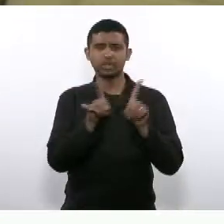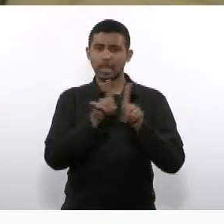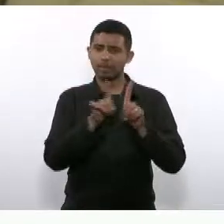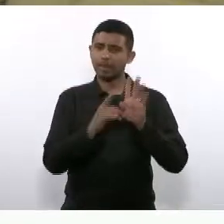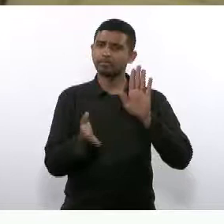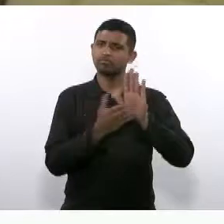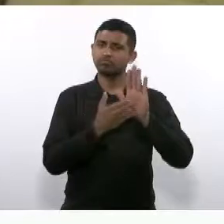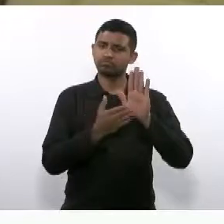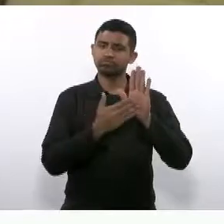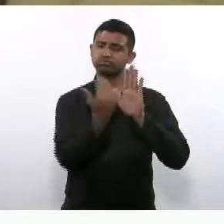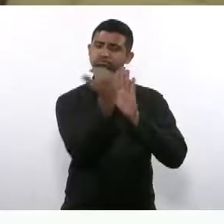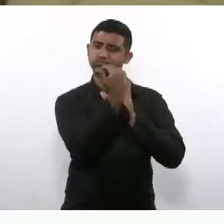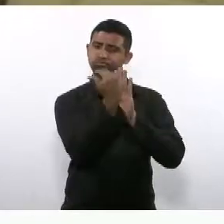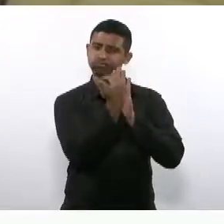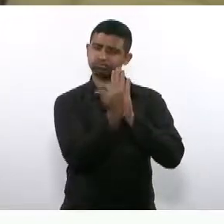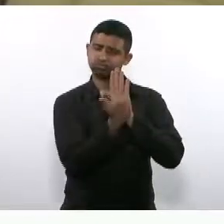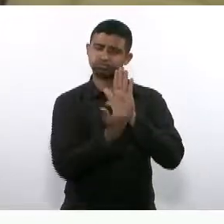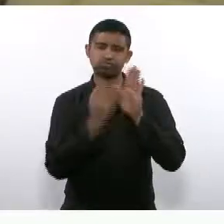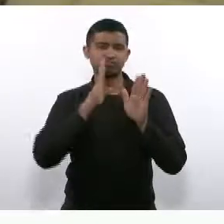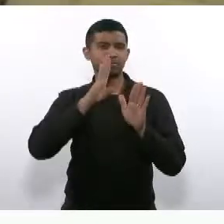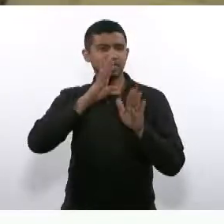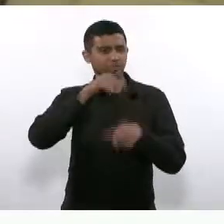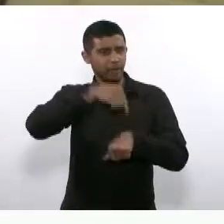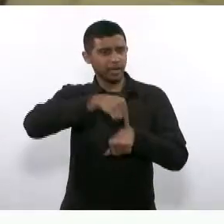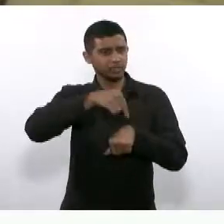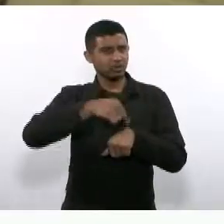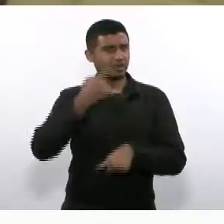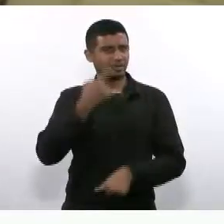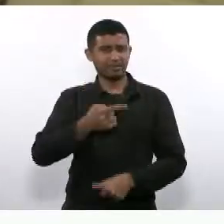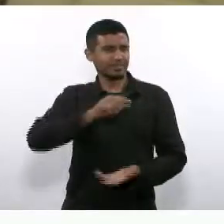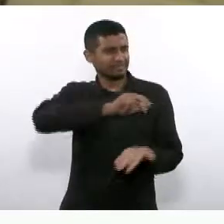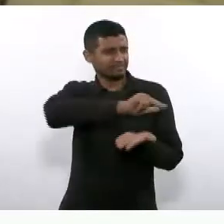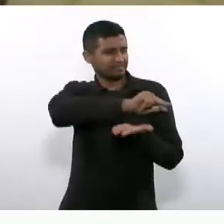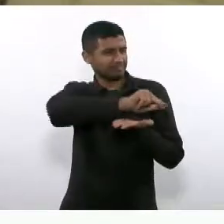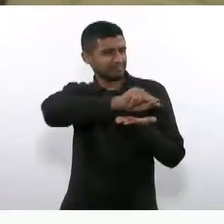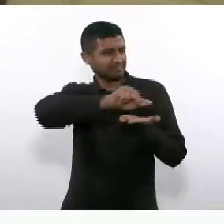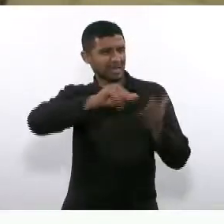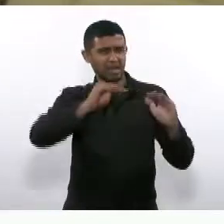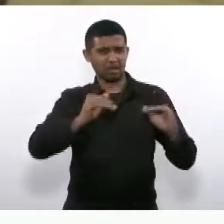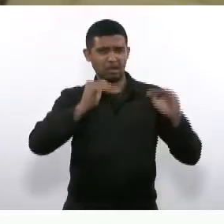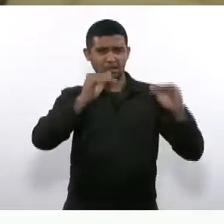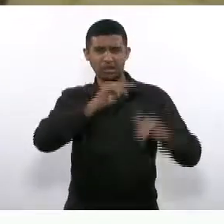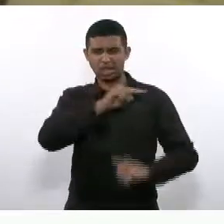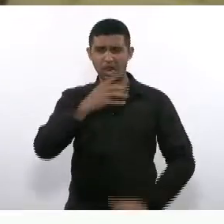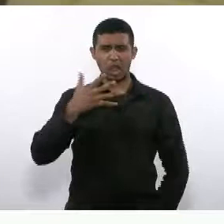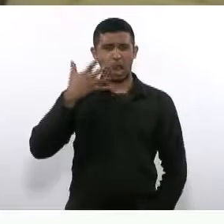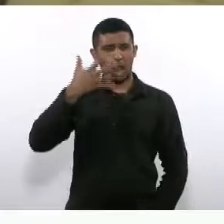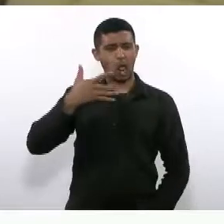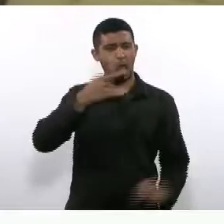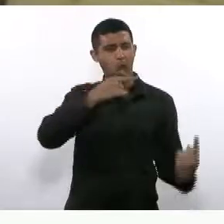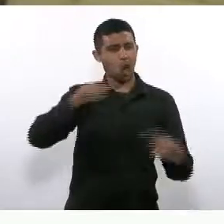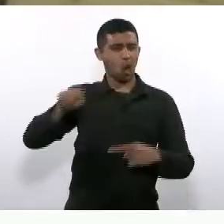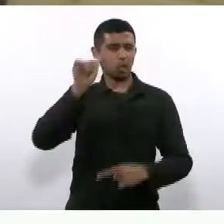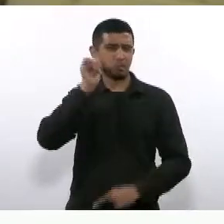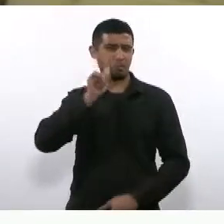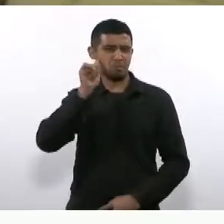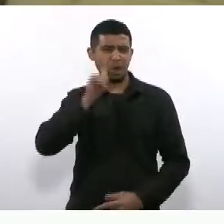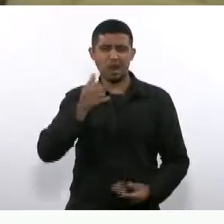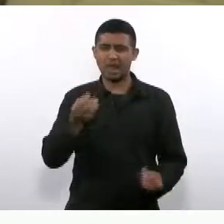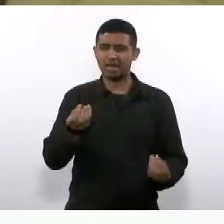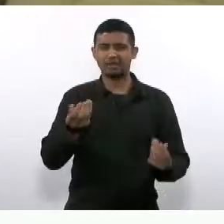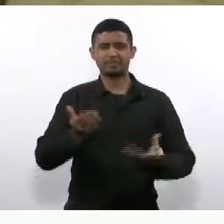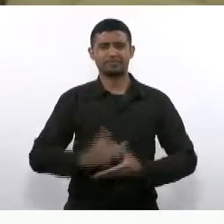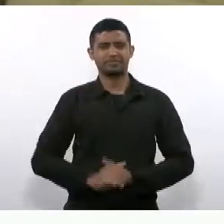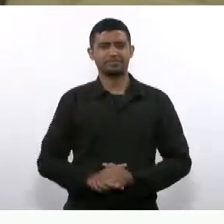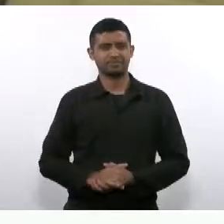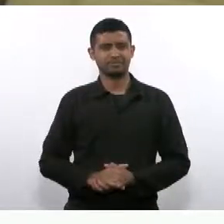proposição nesse momento em que os discursos, né, violentos contra as mulheres,